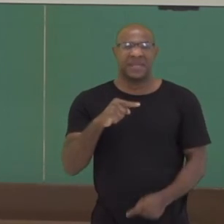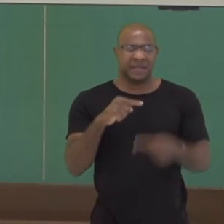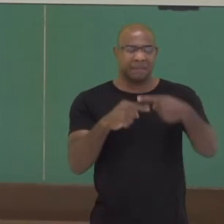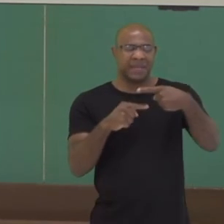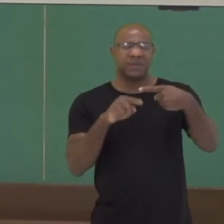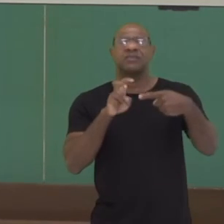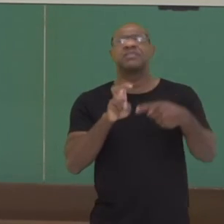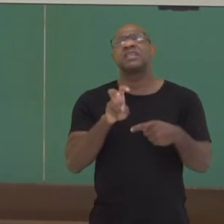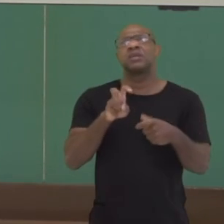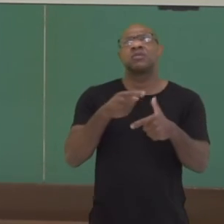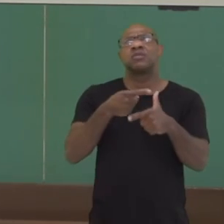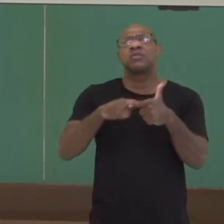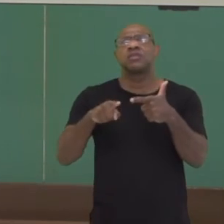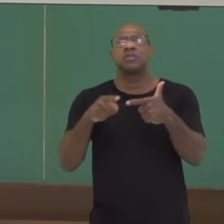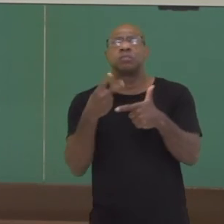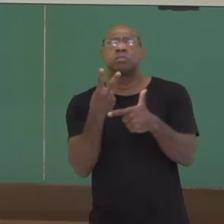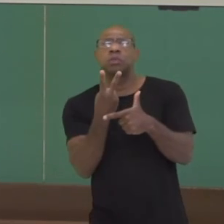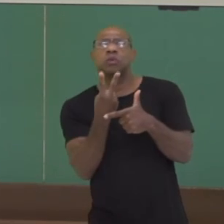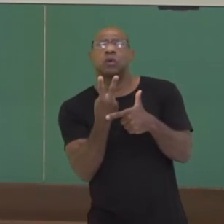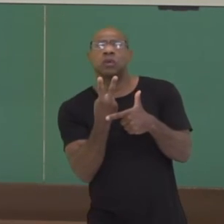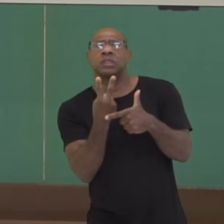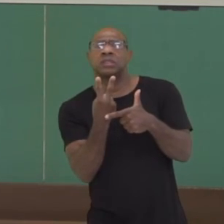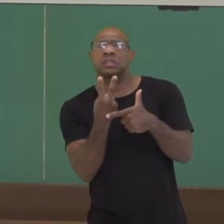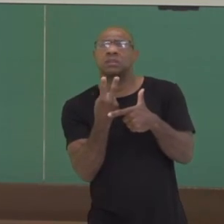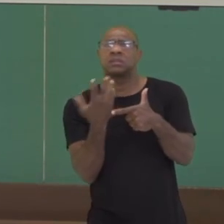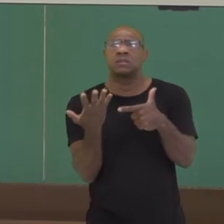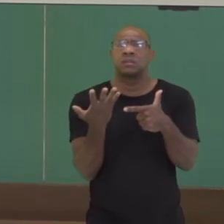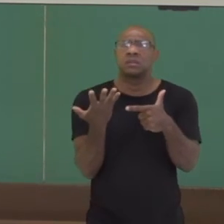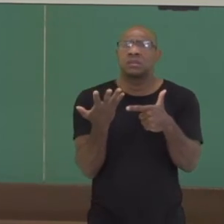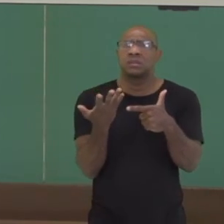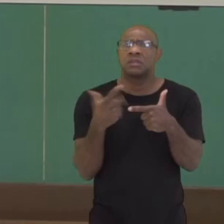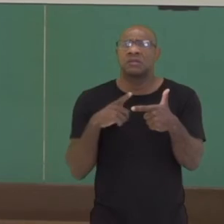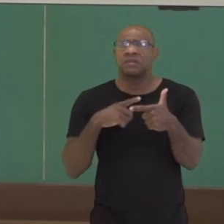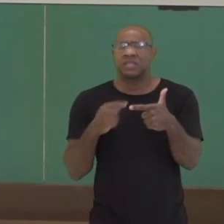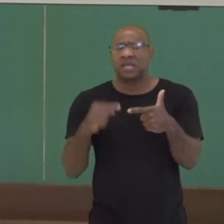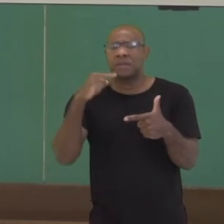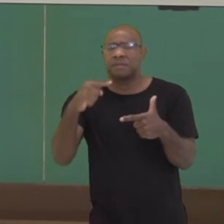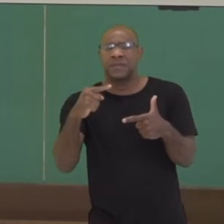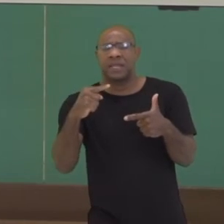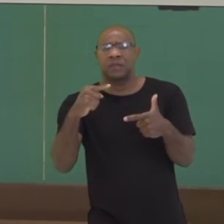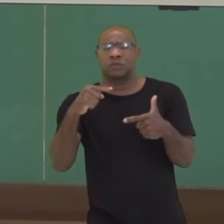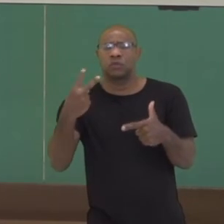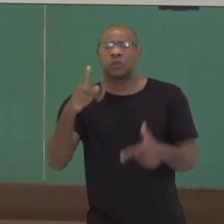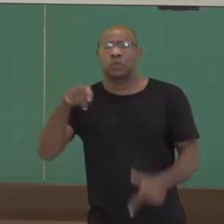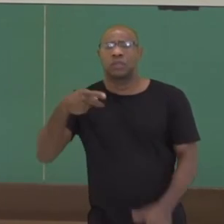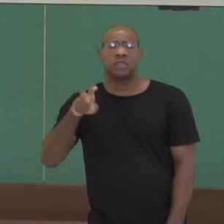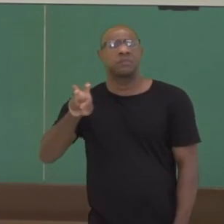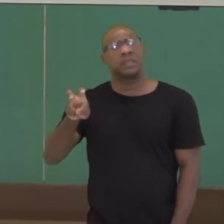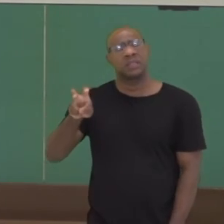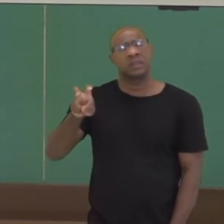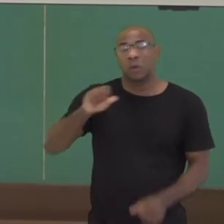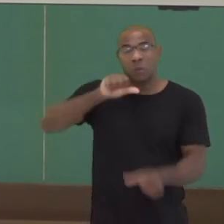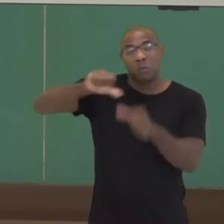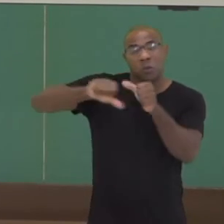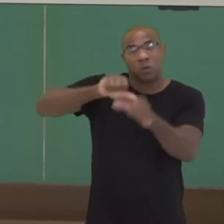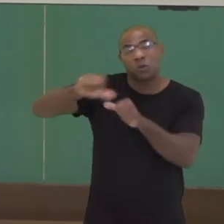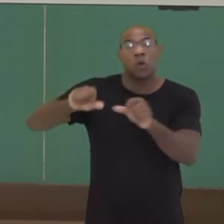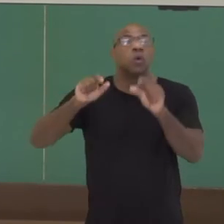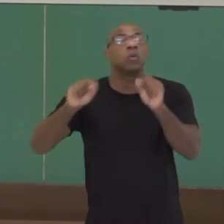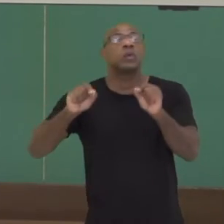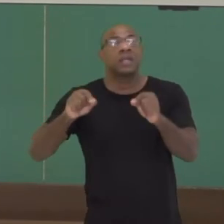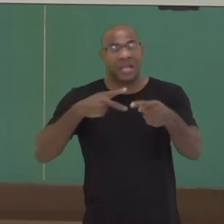dividir por 2, que é menos 5 meios, vai dar menos 2,5. Então, eu transformei